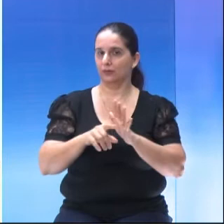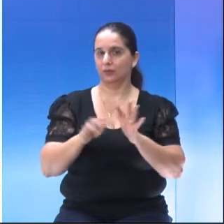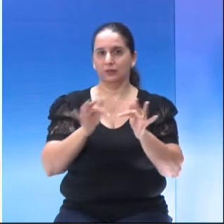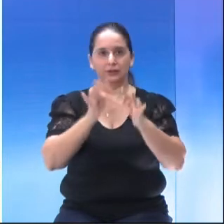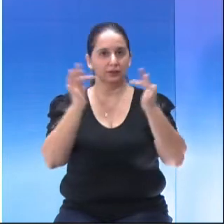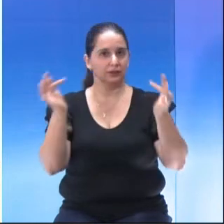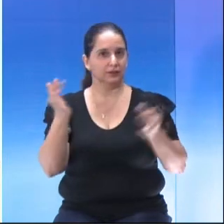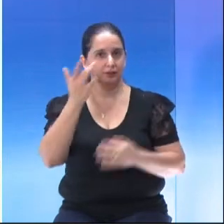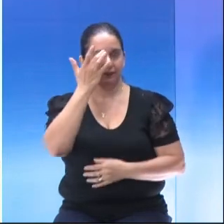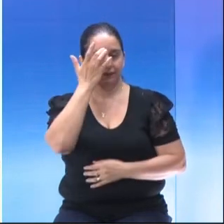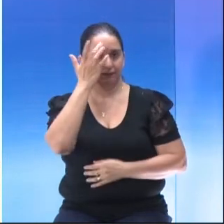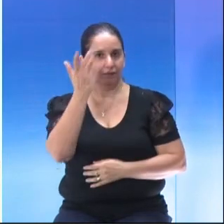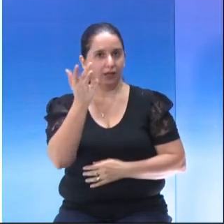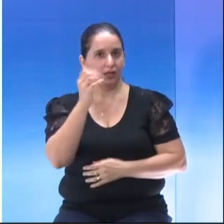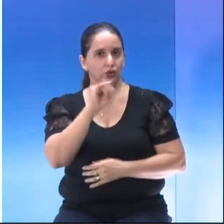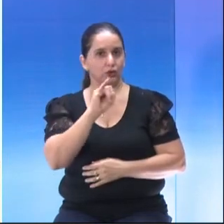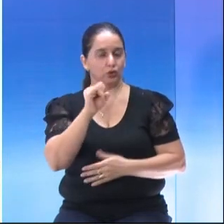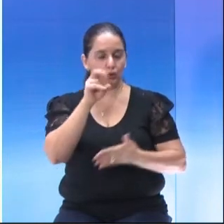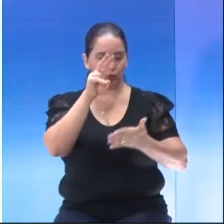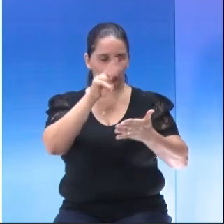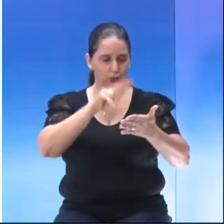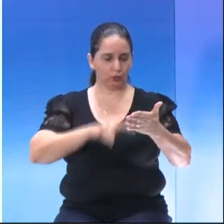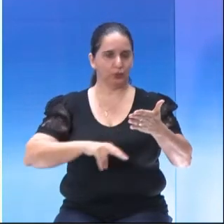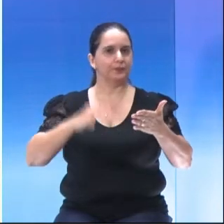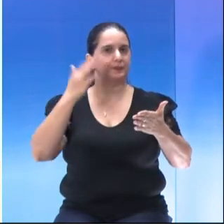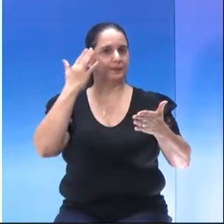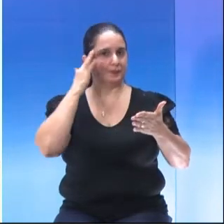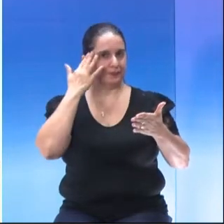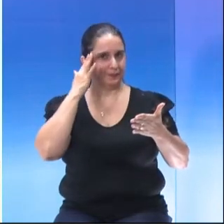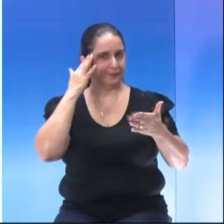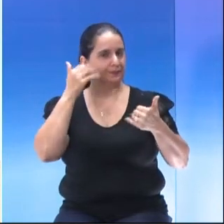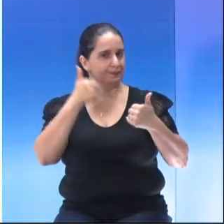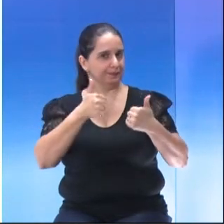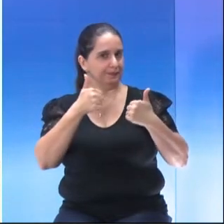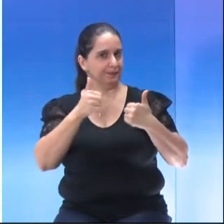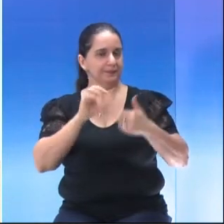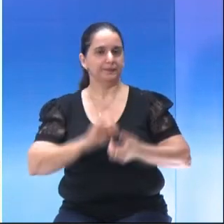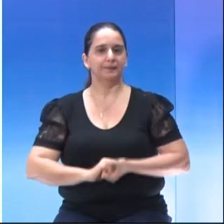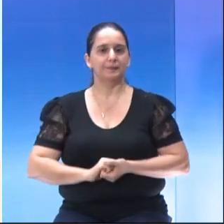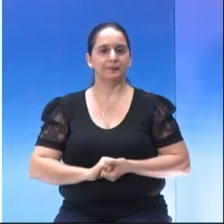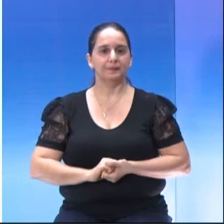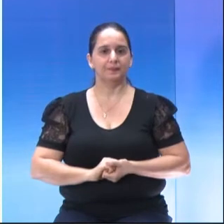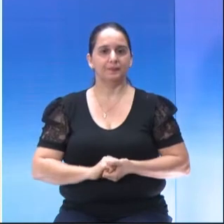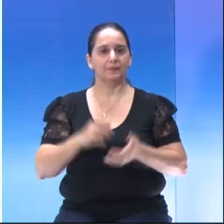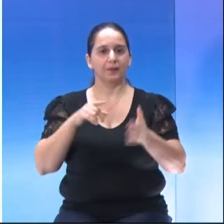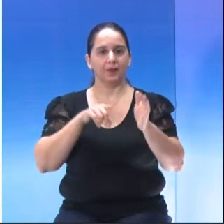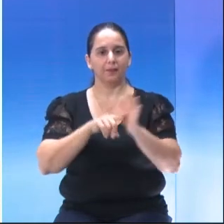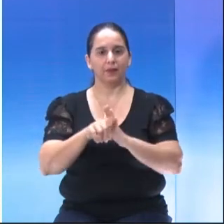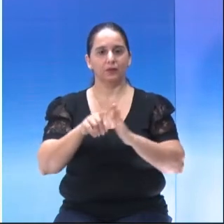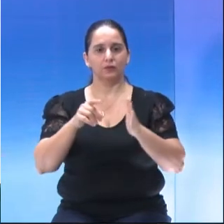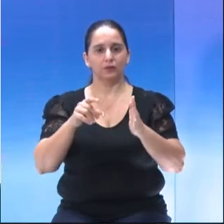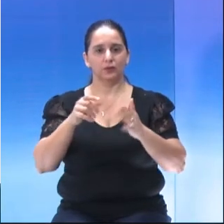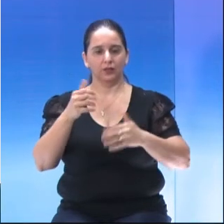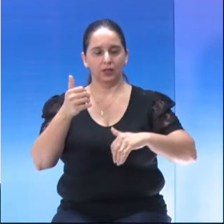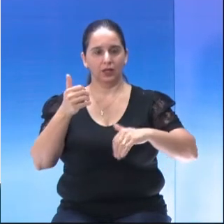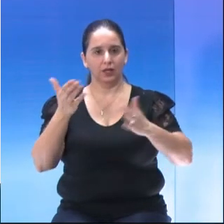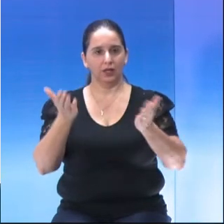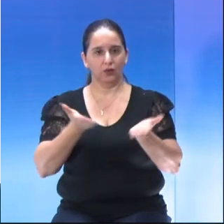fáceis, só uma questão de leitura mesmo, beleza? Então vamos lá para a nossa primeira